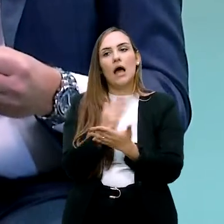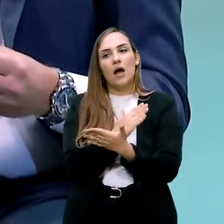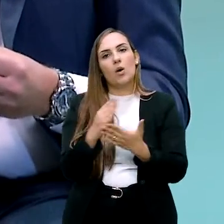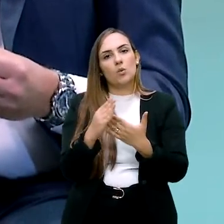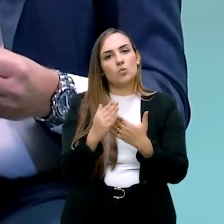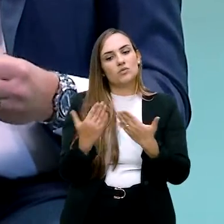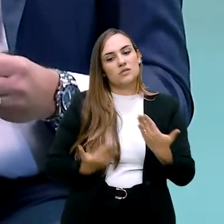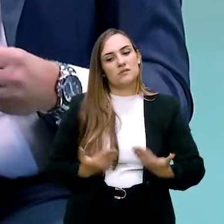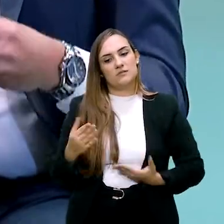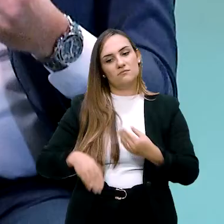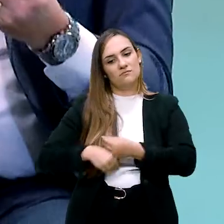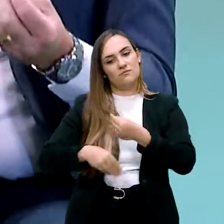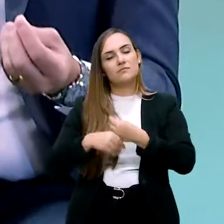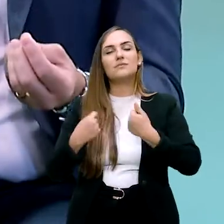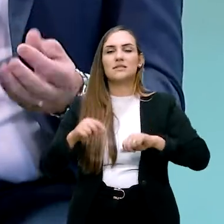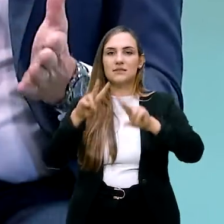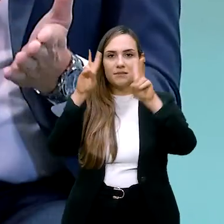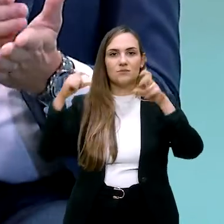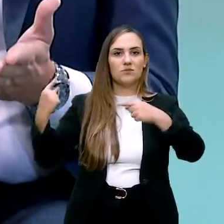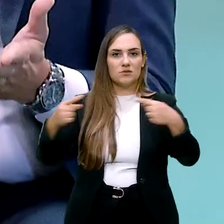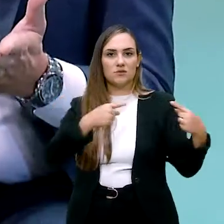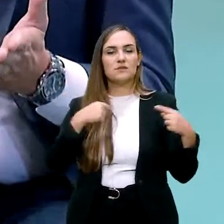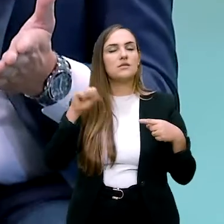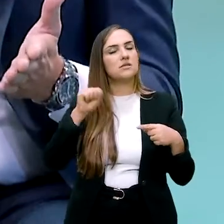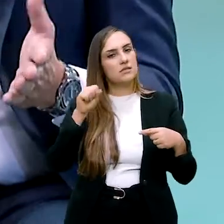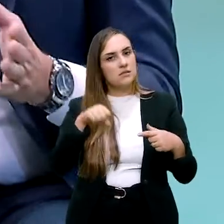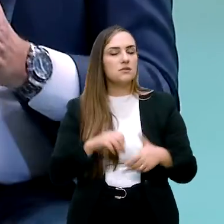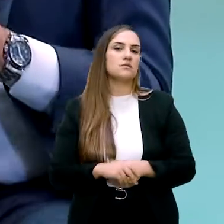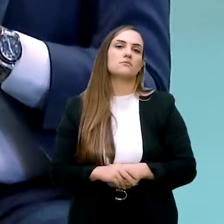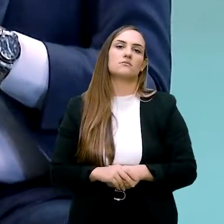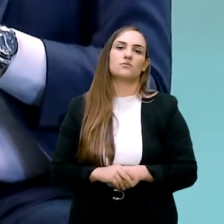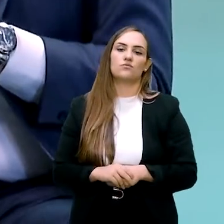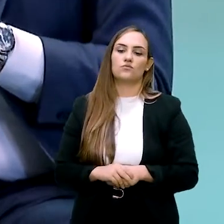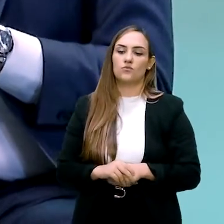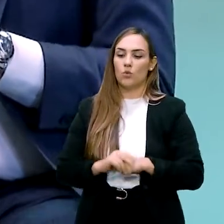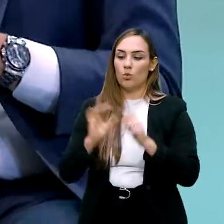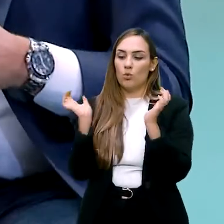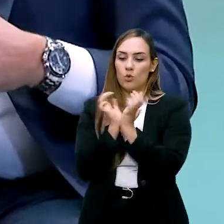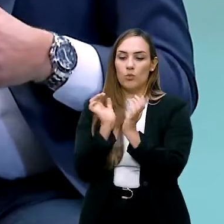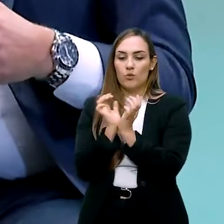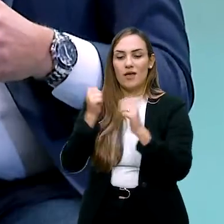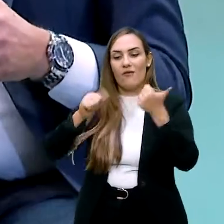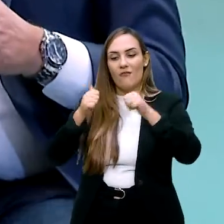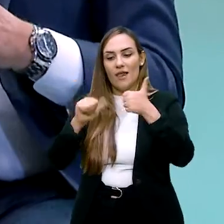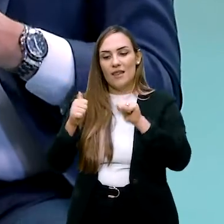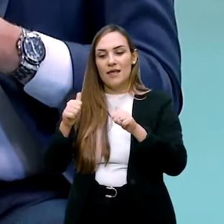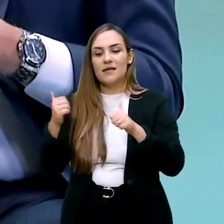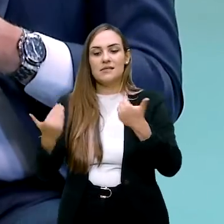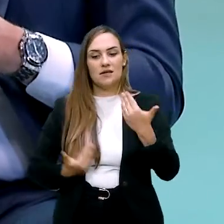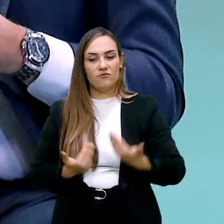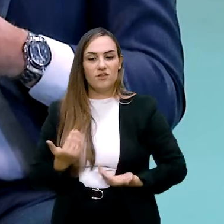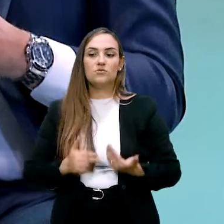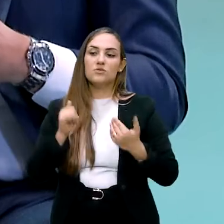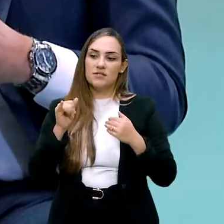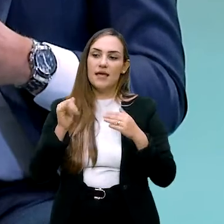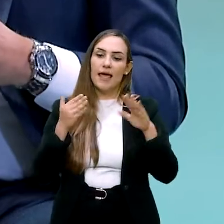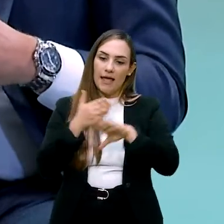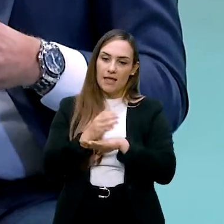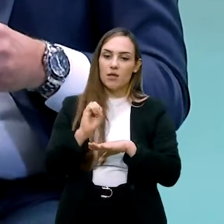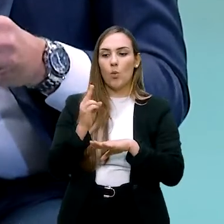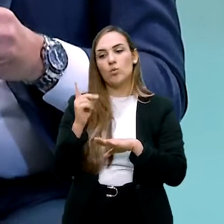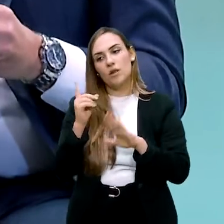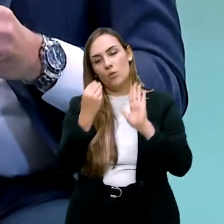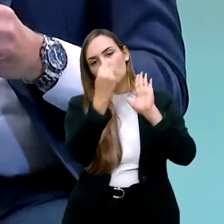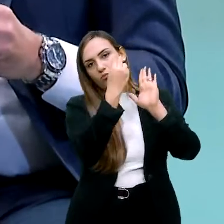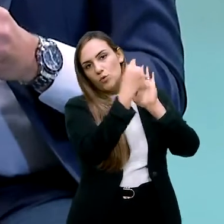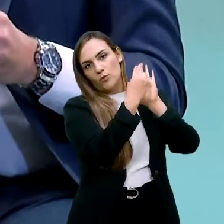assunto ser discutido tecnicamente pela Comissão de Incorporação de Novos Procedimentos da ANS, né?